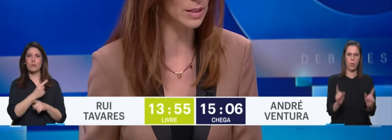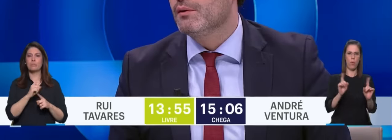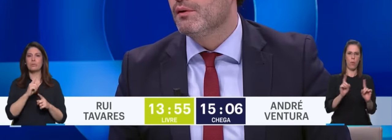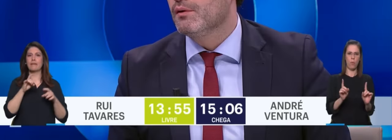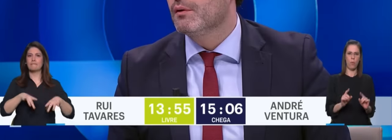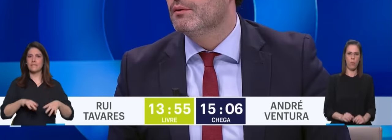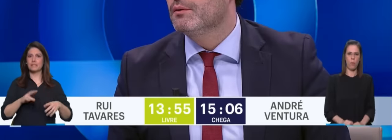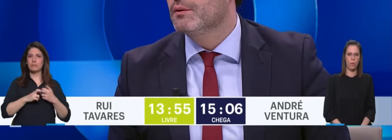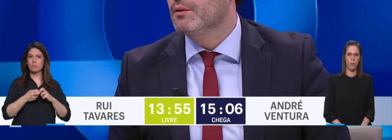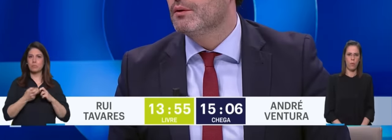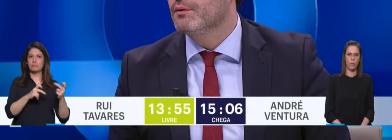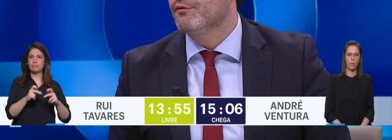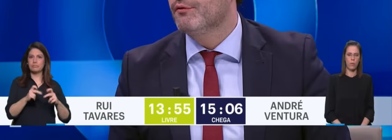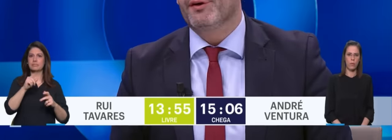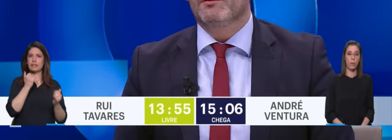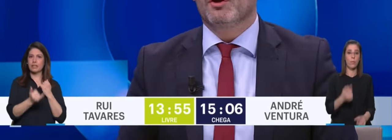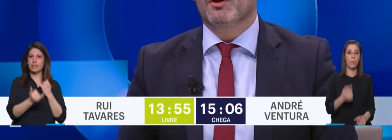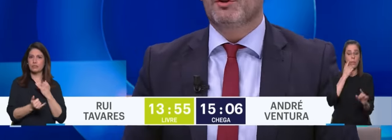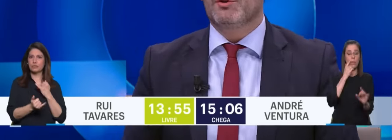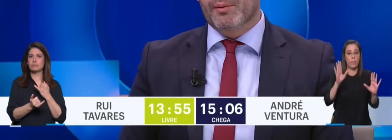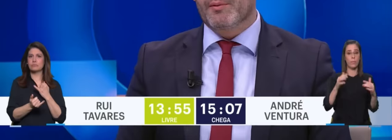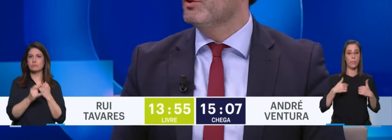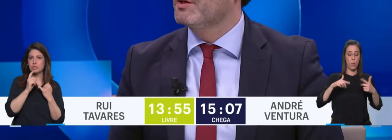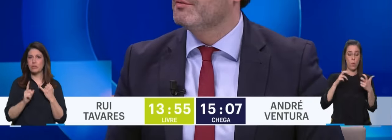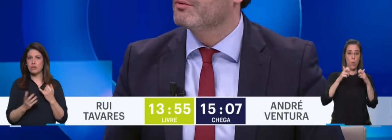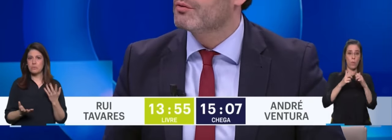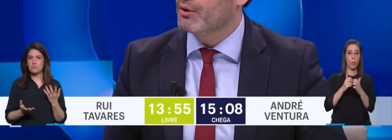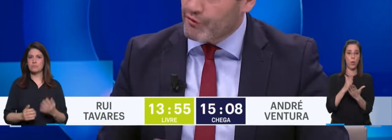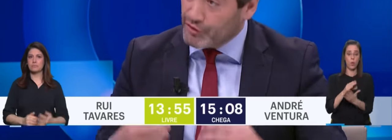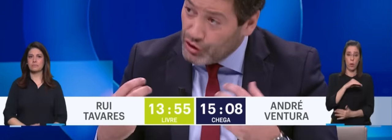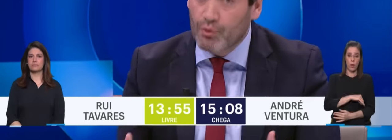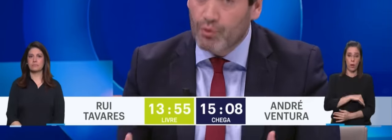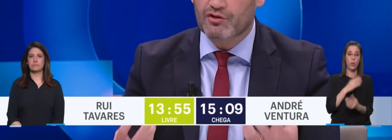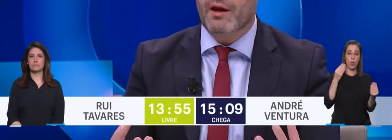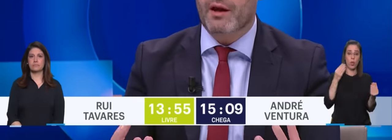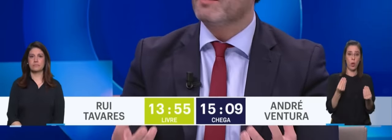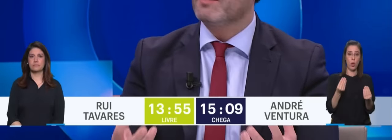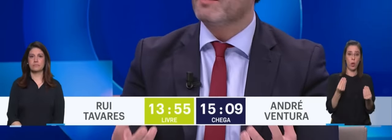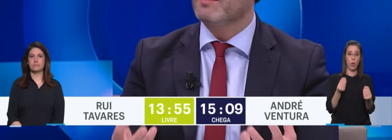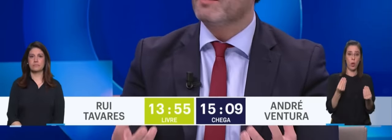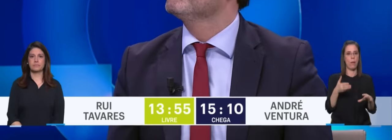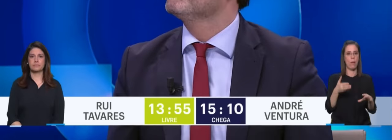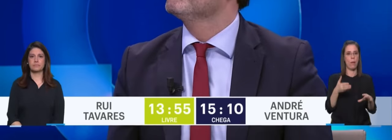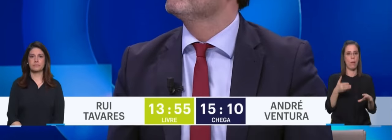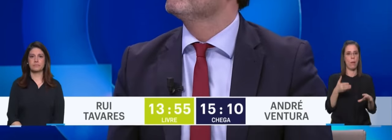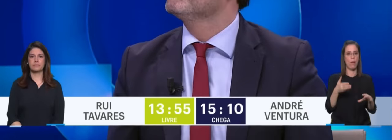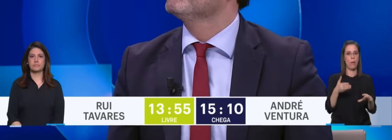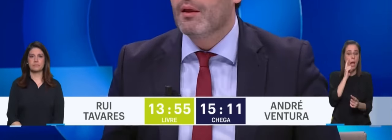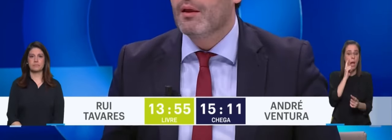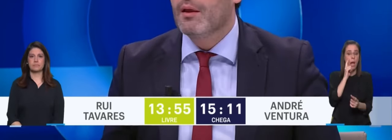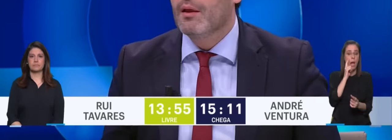problemas e riscos H vamos ver nós hoje temos um problema que não é só de rendimentos é que os jovens não conseguem aceder à habitação porque não têm